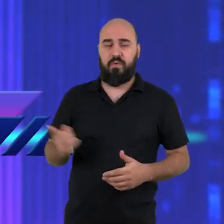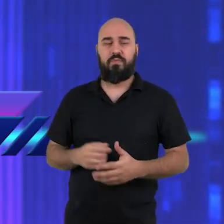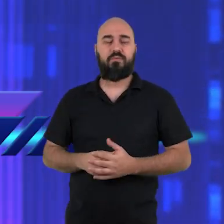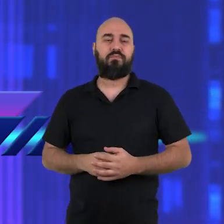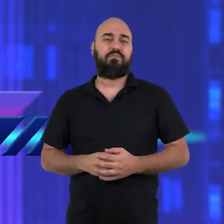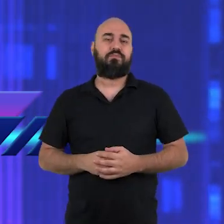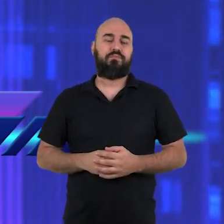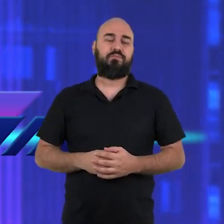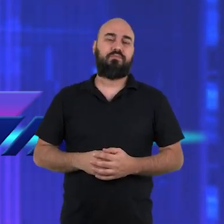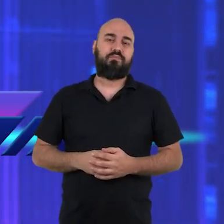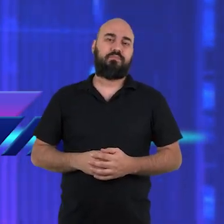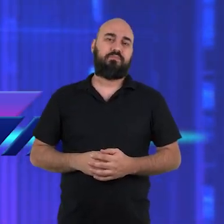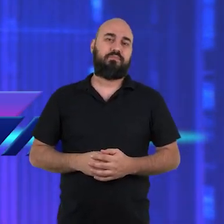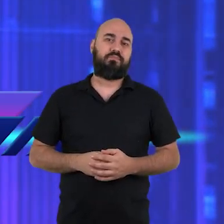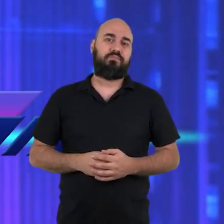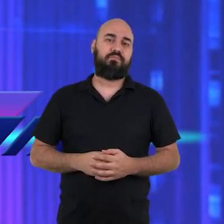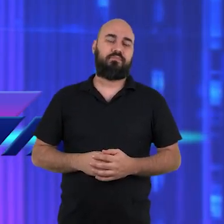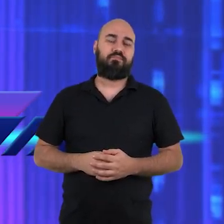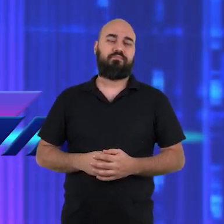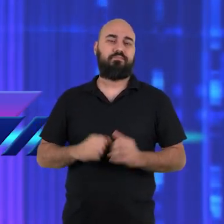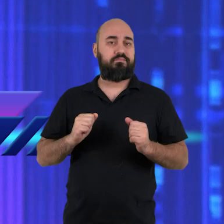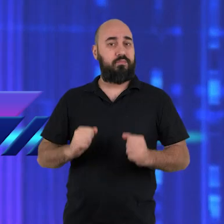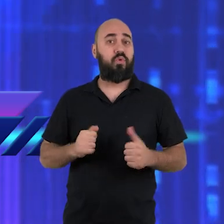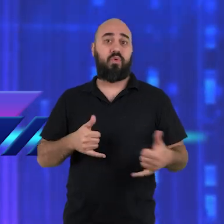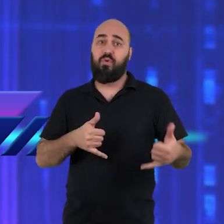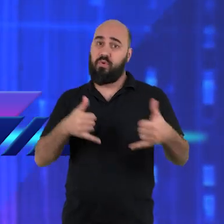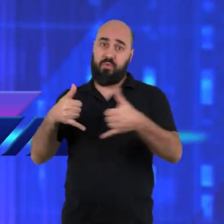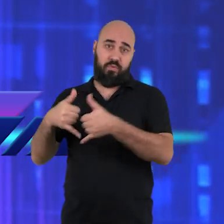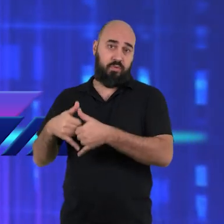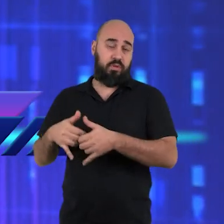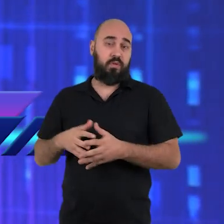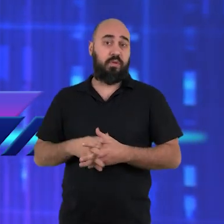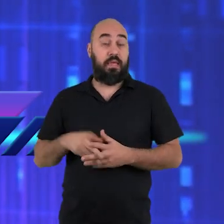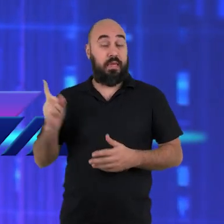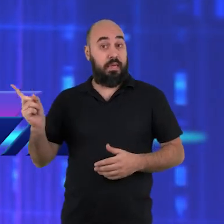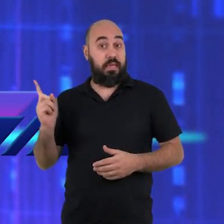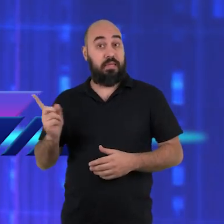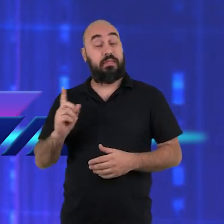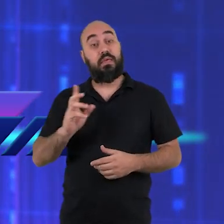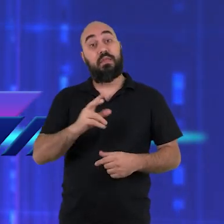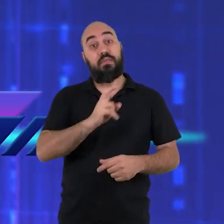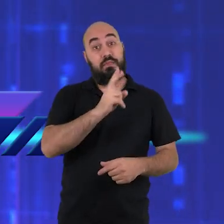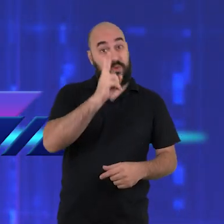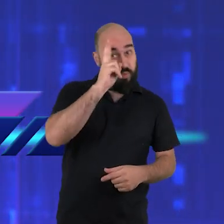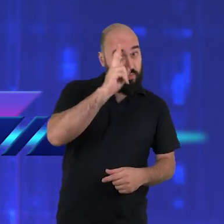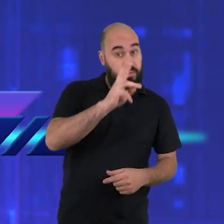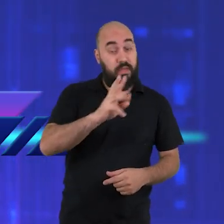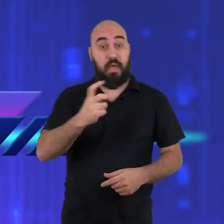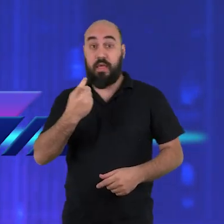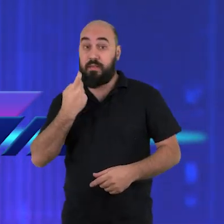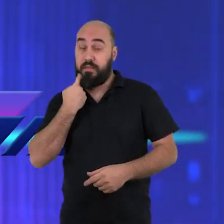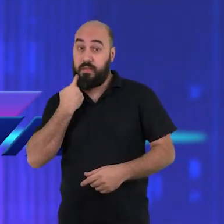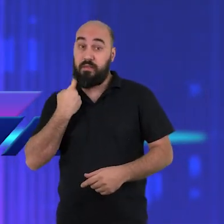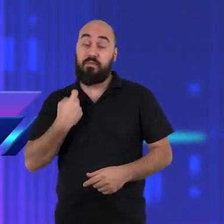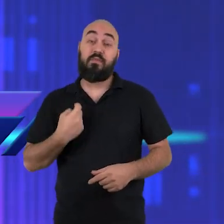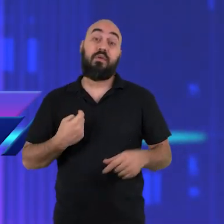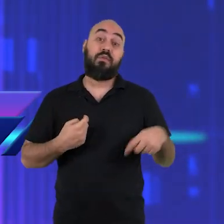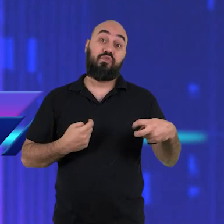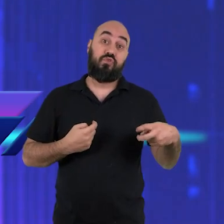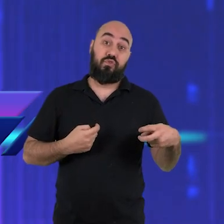12 21 27 31 21. É só ligar para nós, lembrando que esse telefone funciona de segunda a